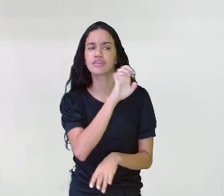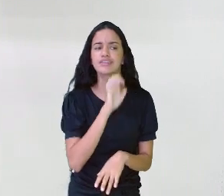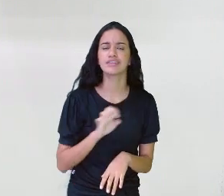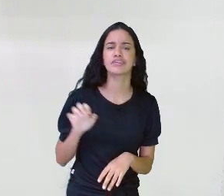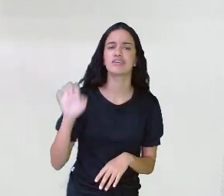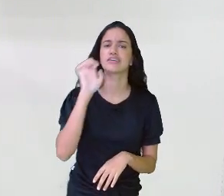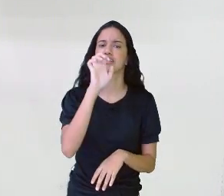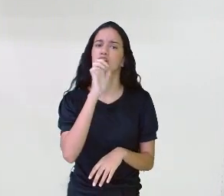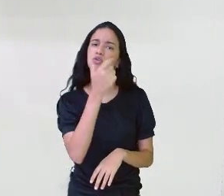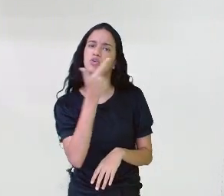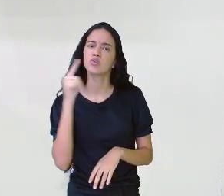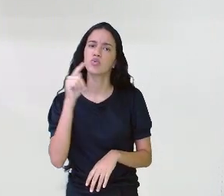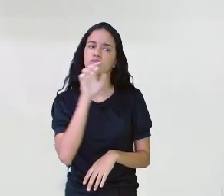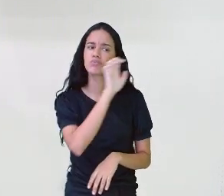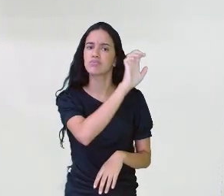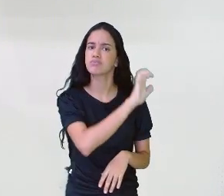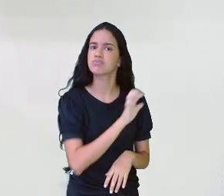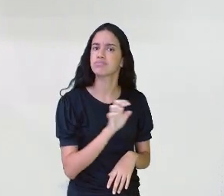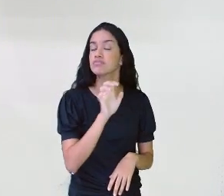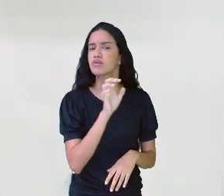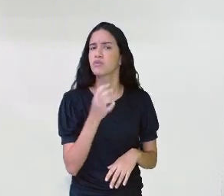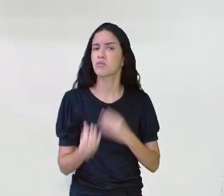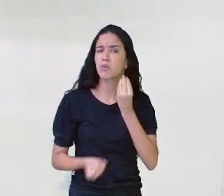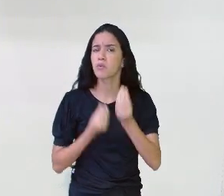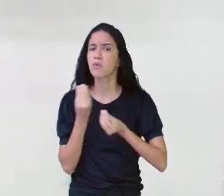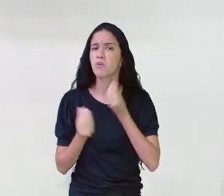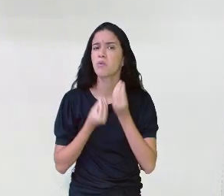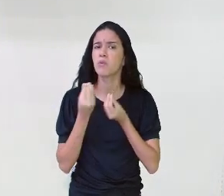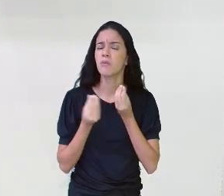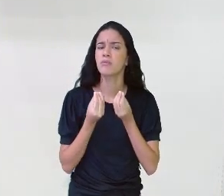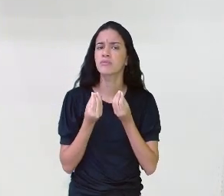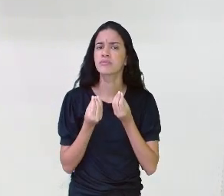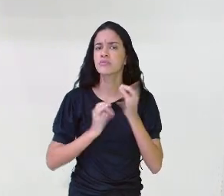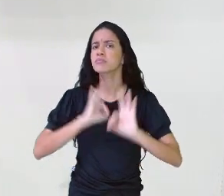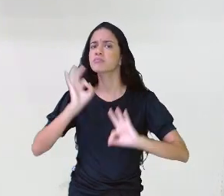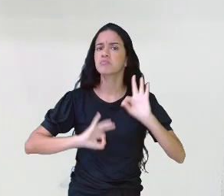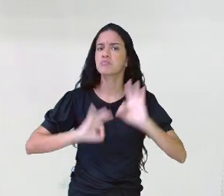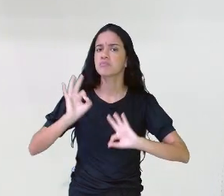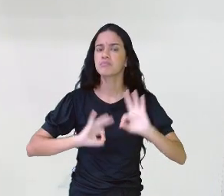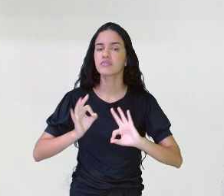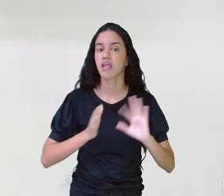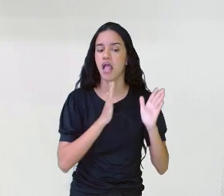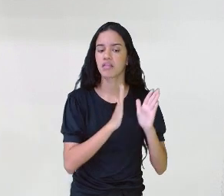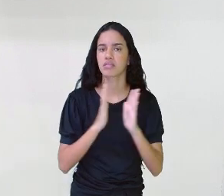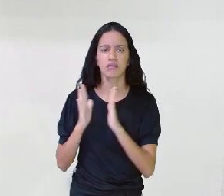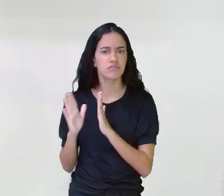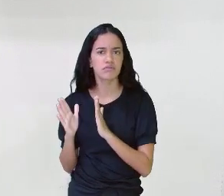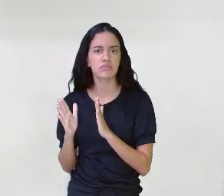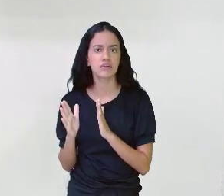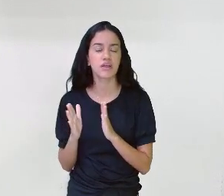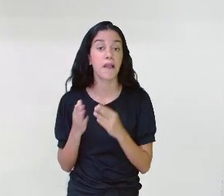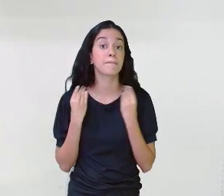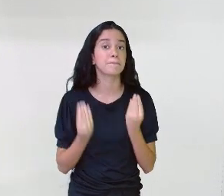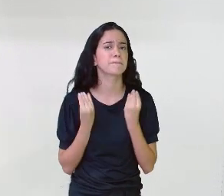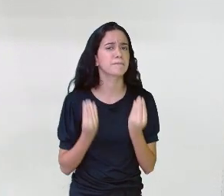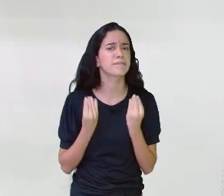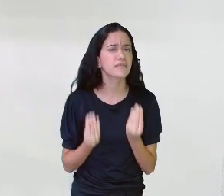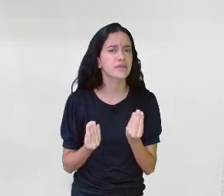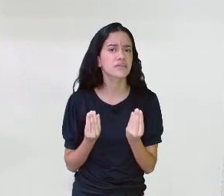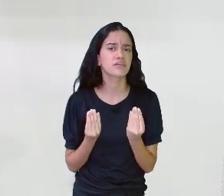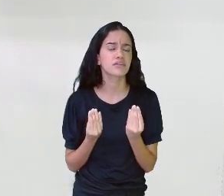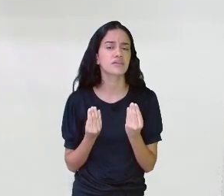região e outros estados estão em outra? Como isso é feito? Como essa divisão acontece e para que